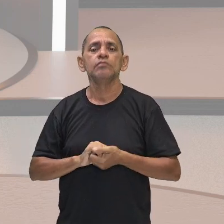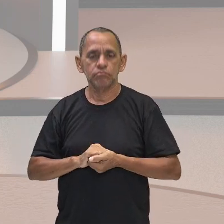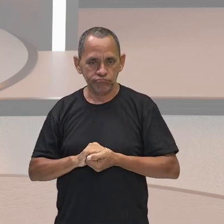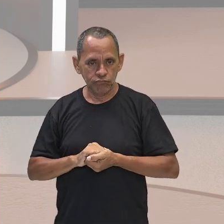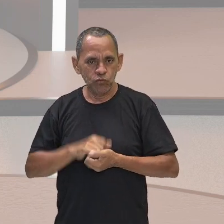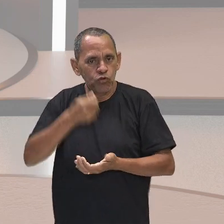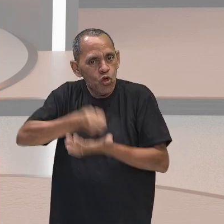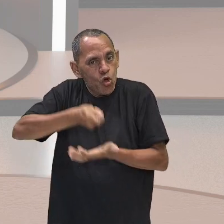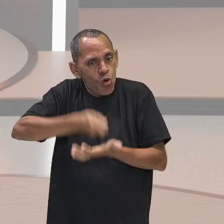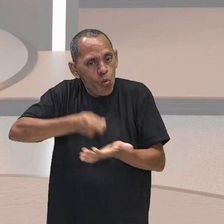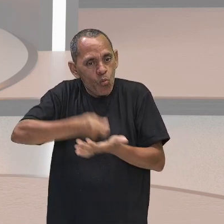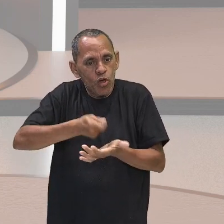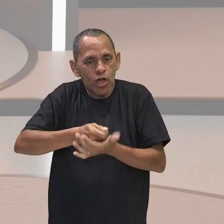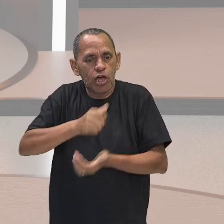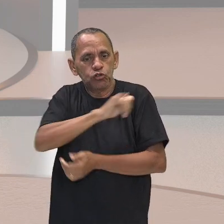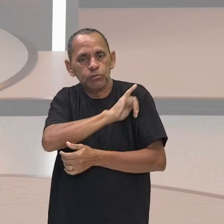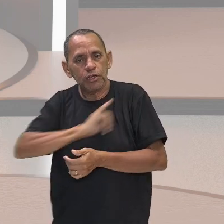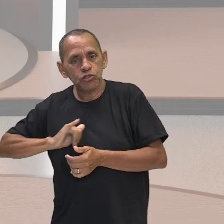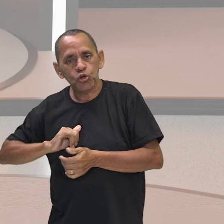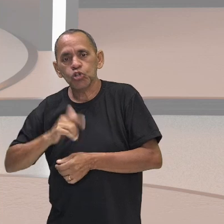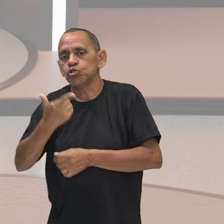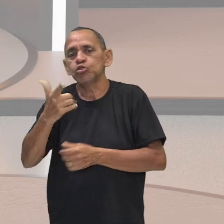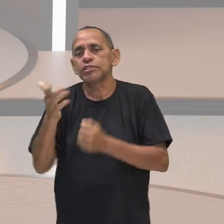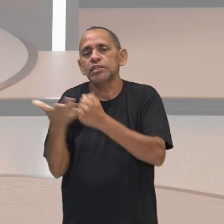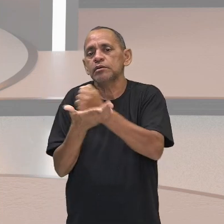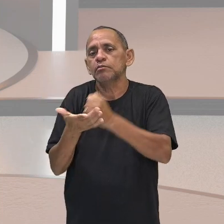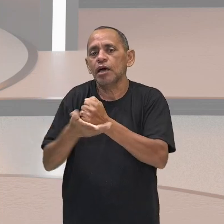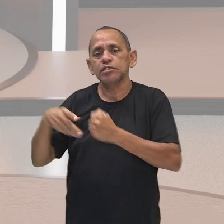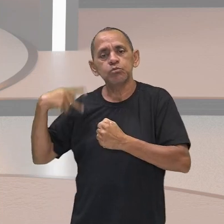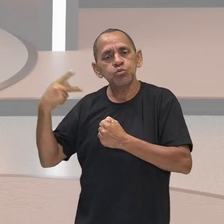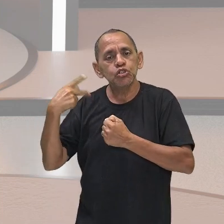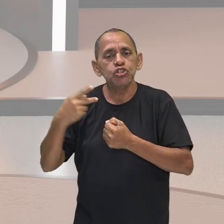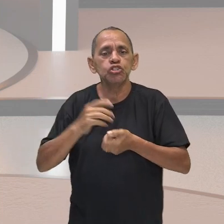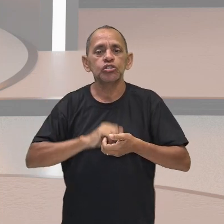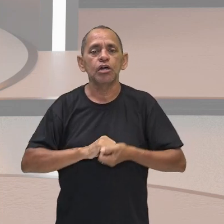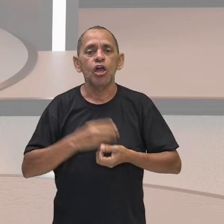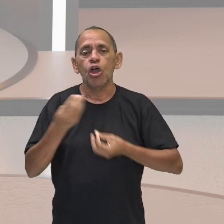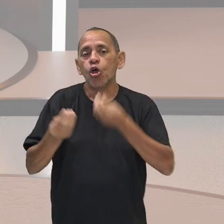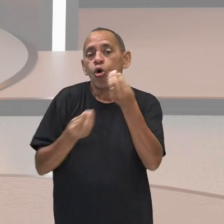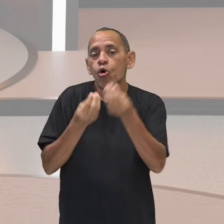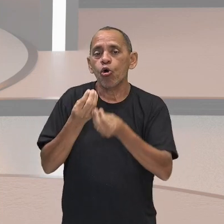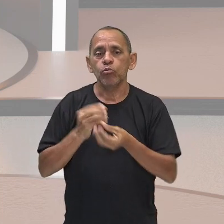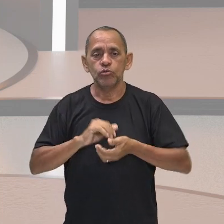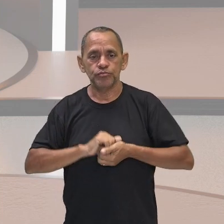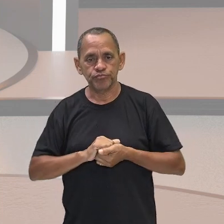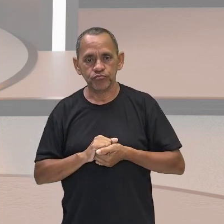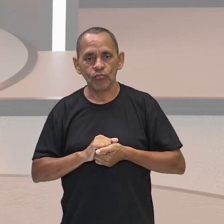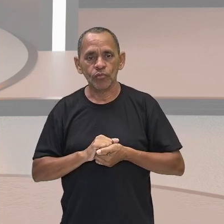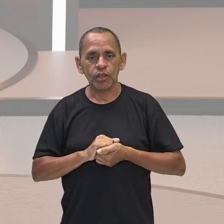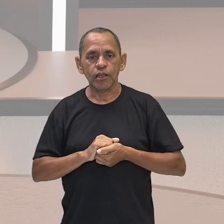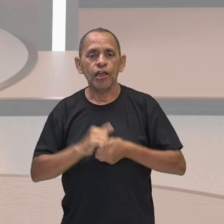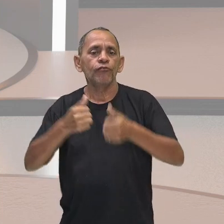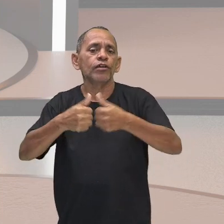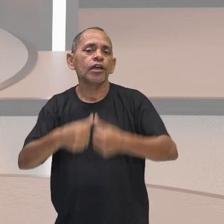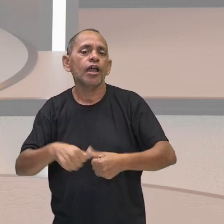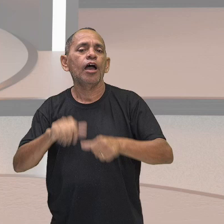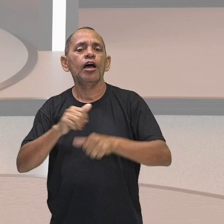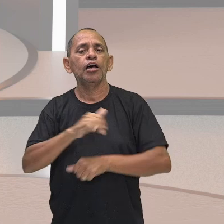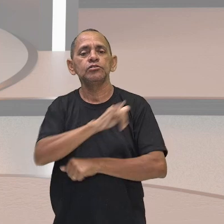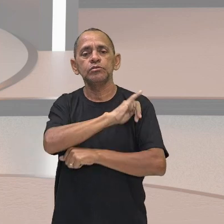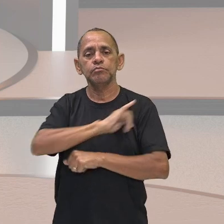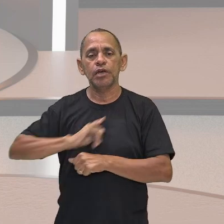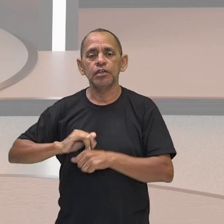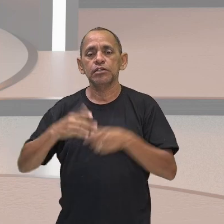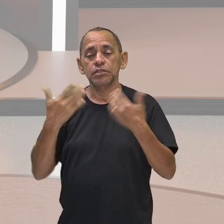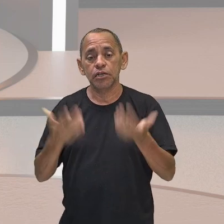o imperador, que sem a base política, ele não tem como ficar no império. Percebam que as elites, elas estão ali,